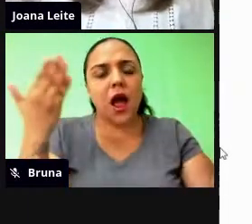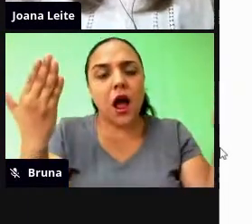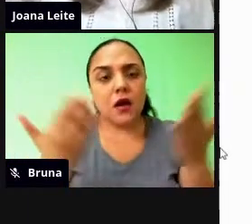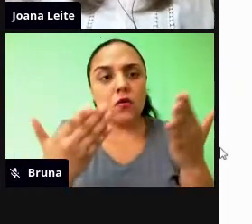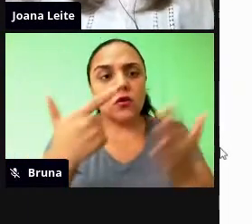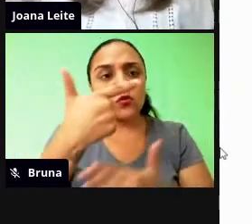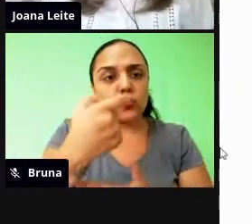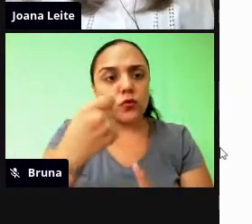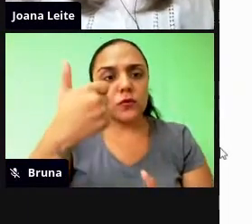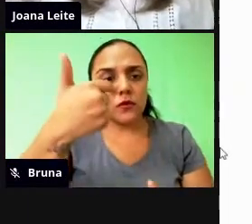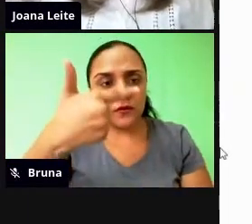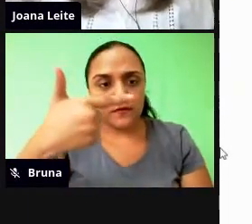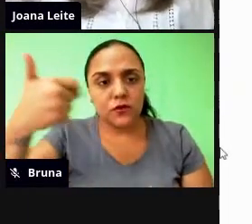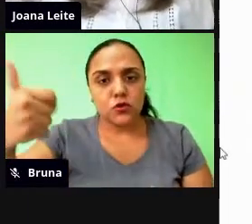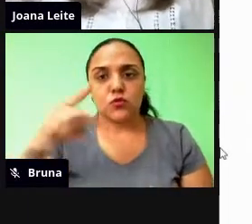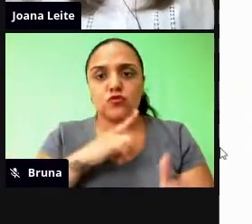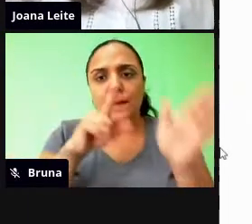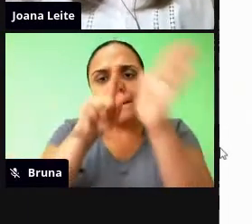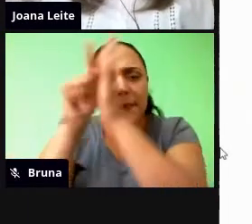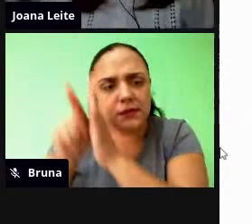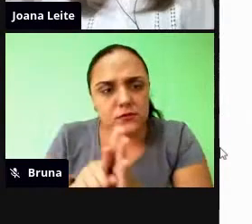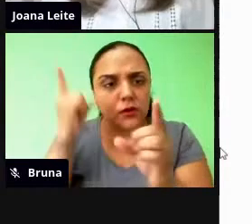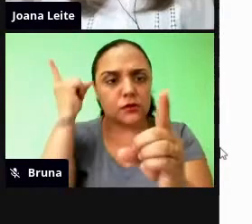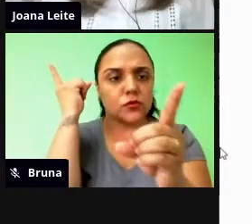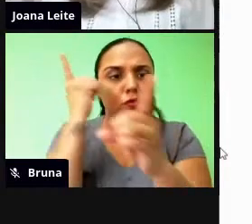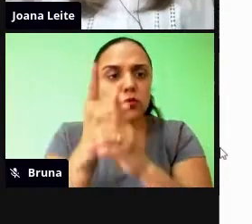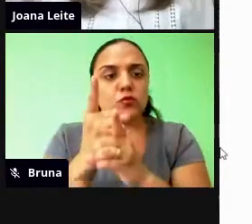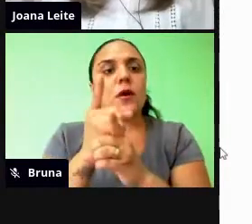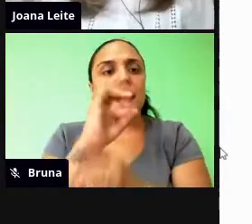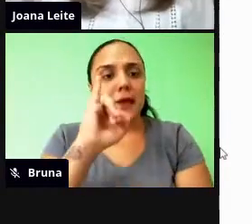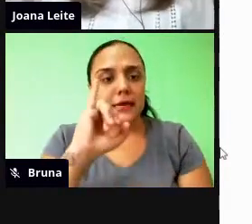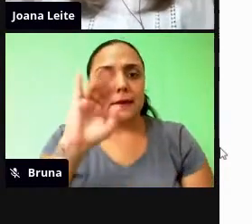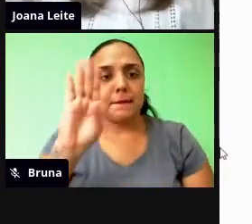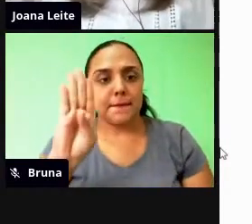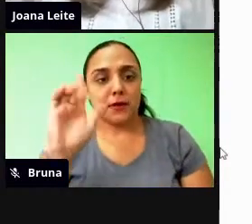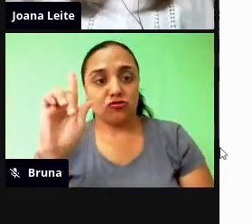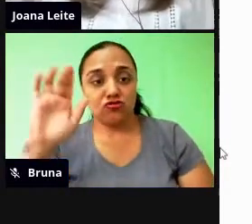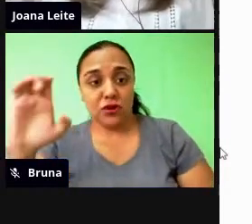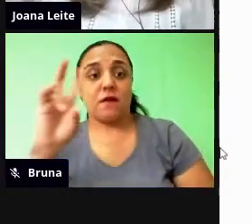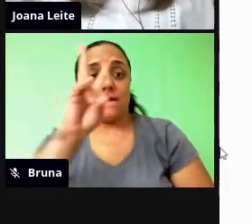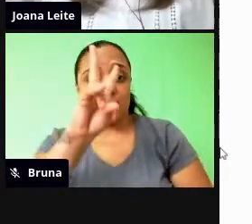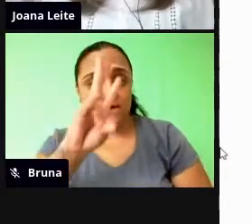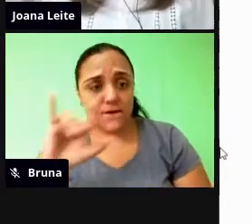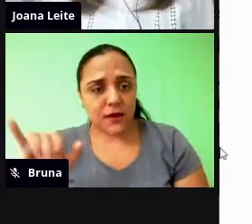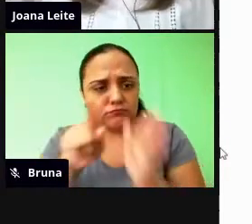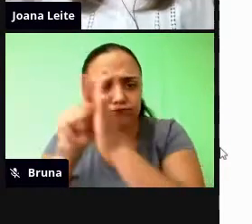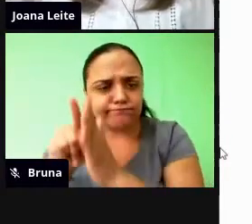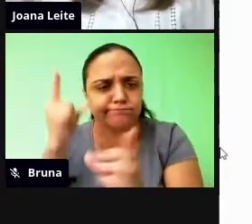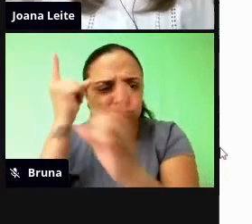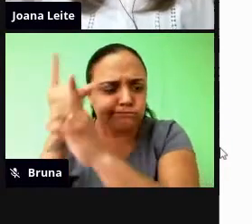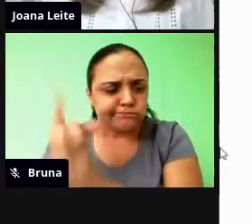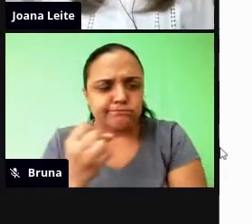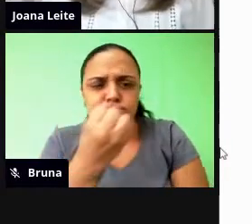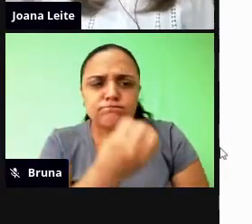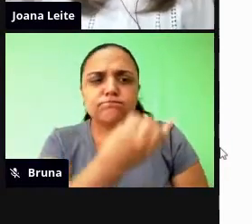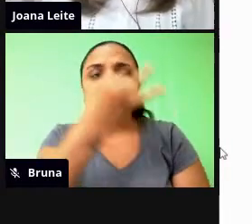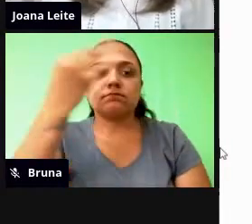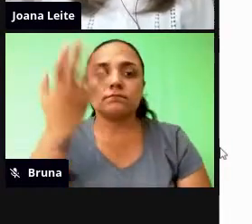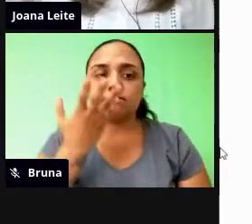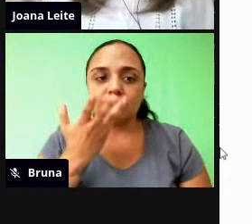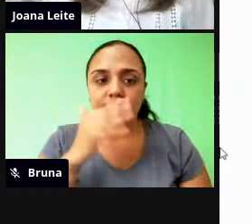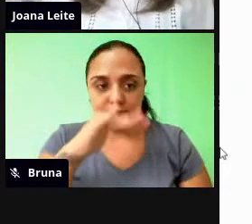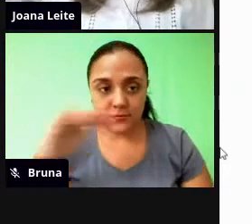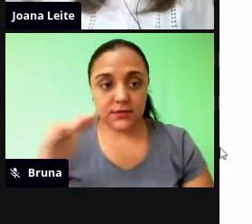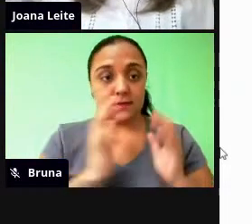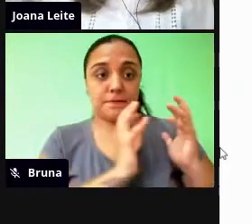proposta da pesquisa do IBGE que vai ter, né, vai constar essa investigação aí. Então, muito provavelmente,